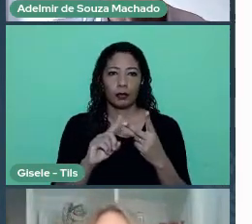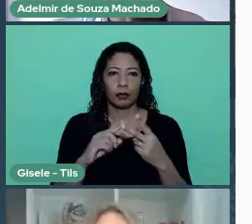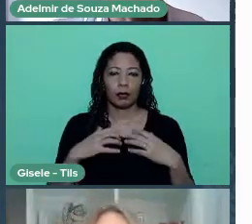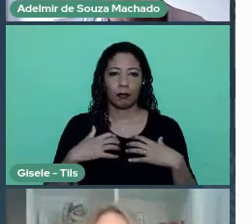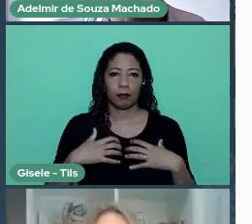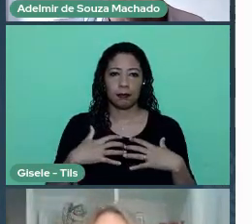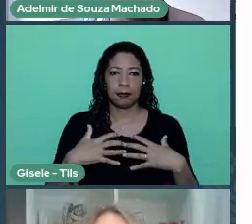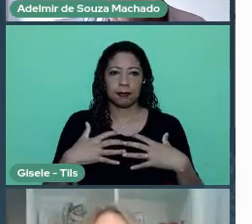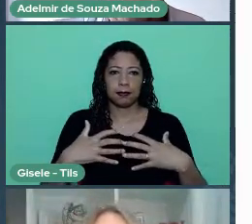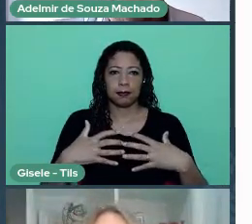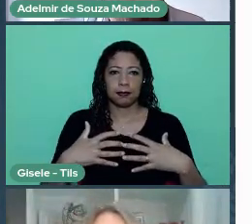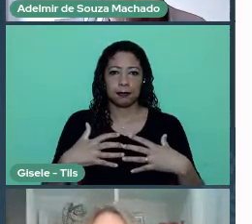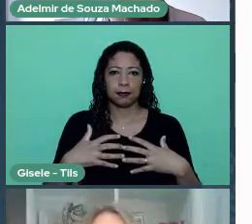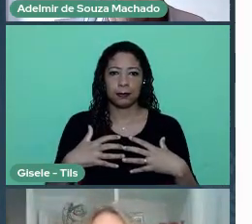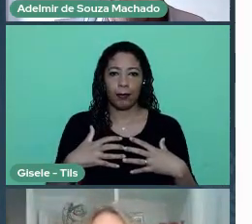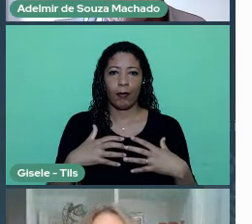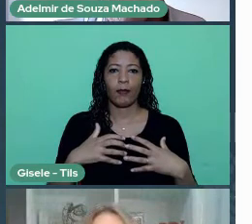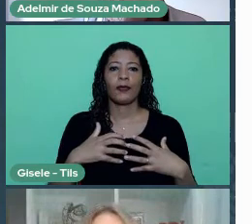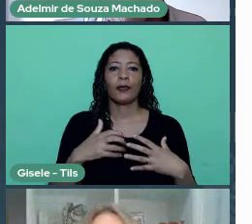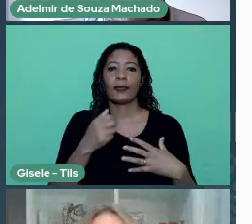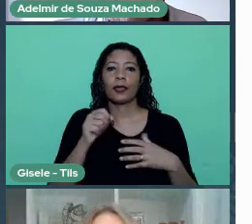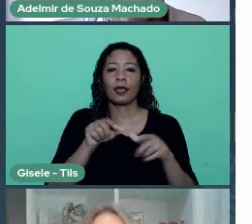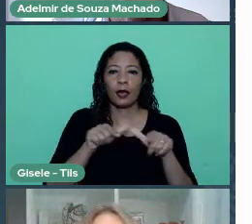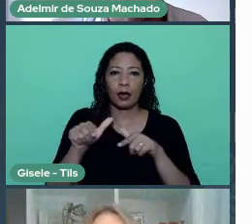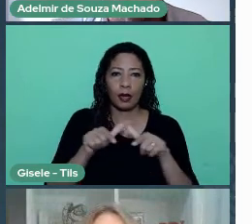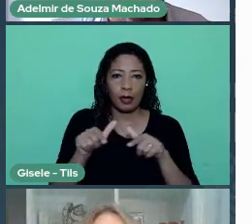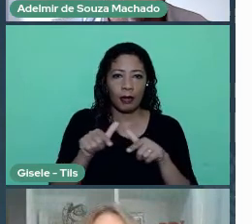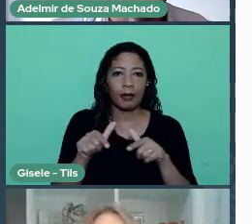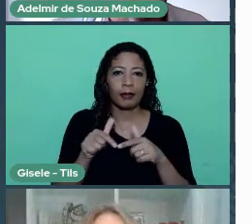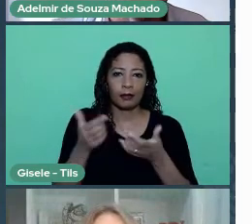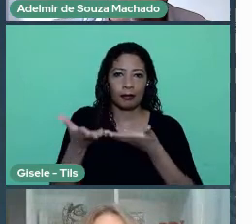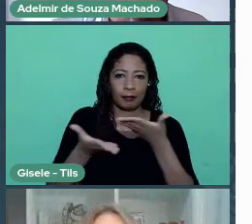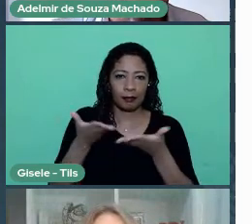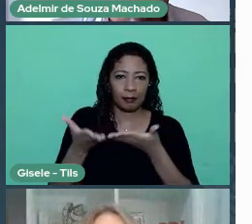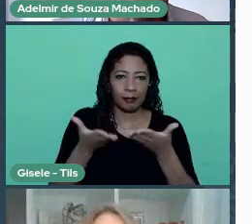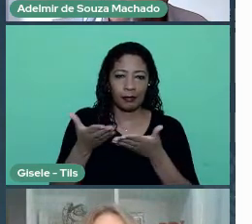broncodilatadores, eles servem para atenuar